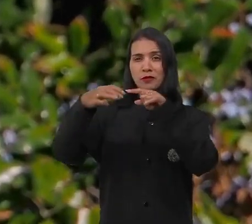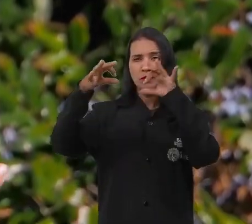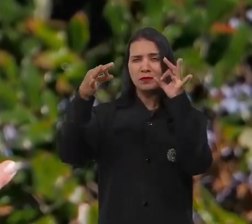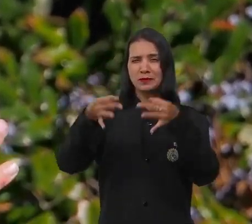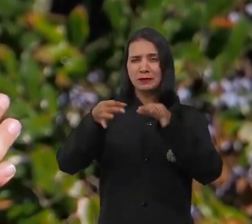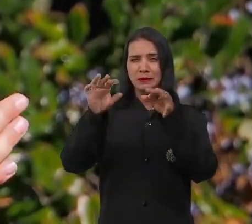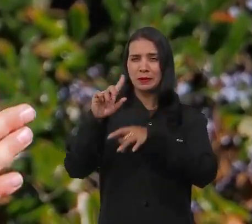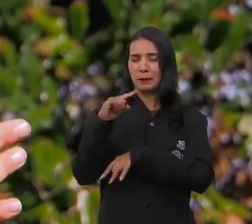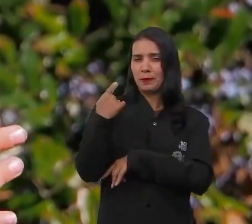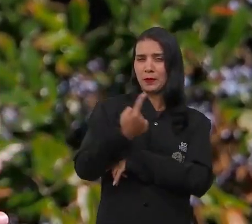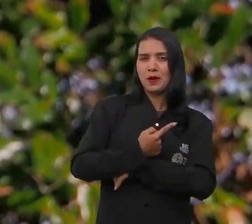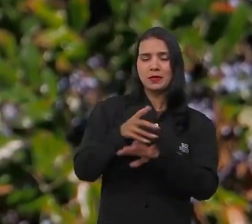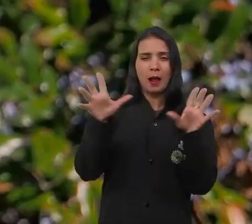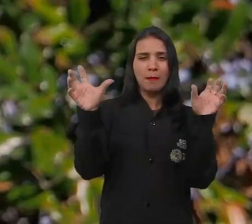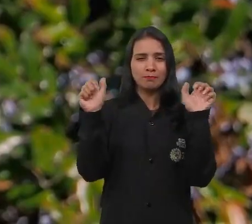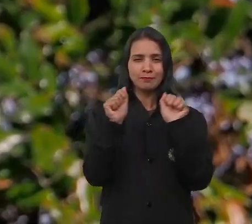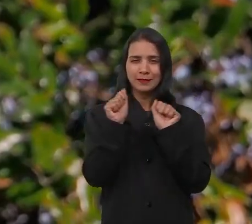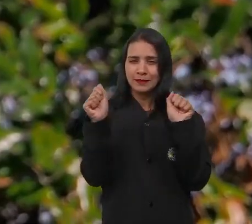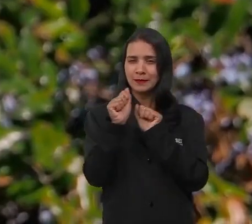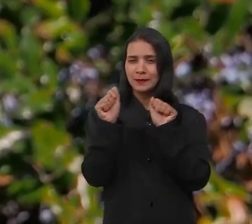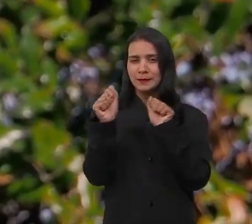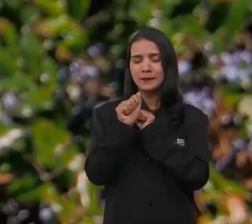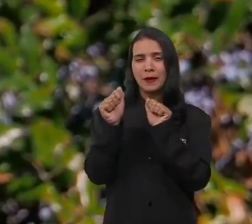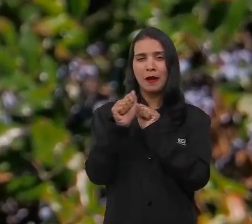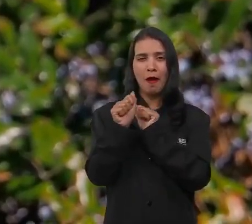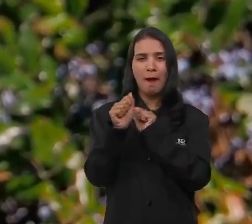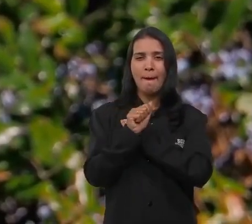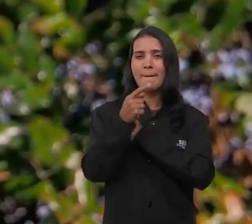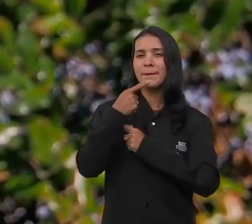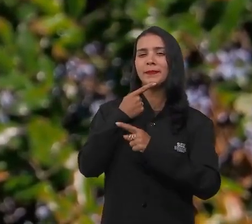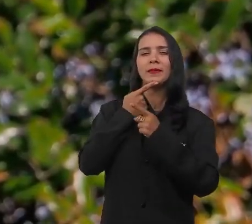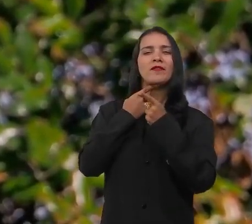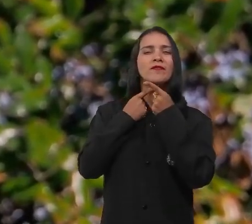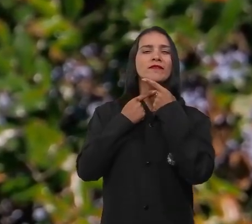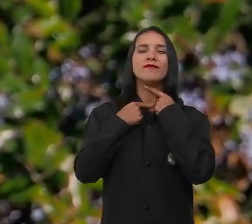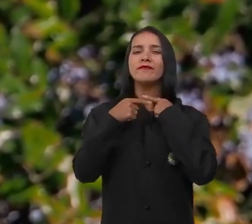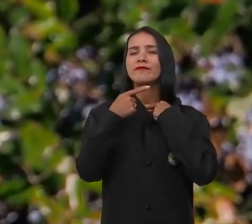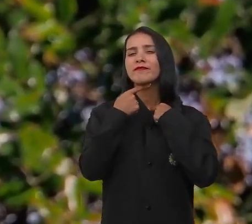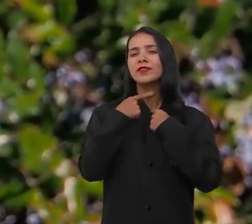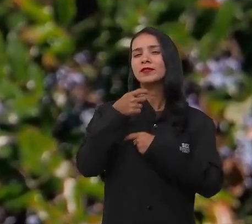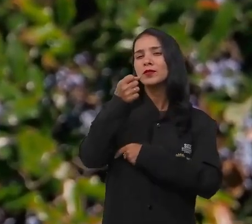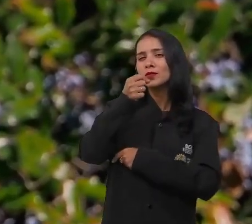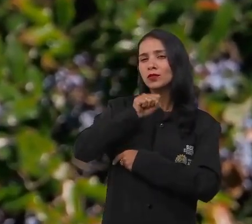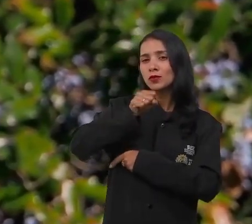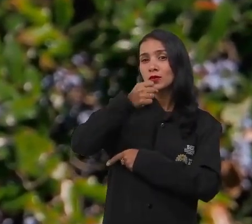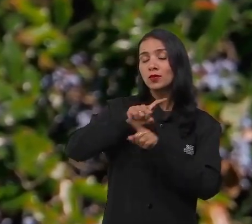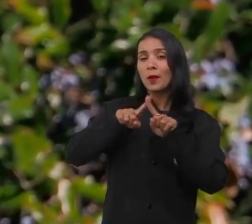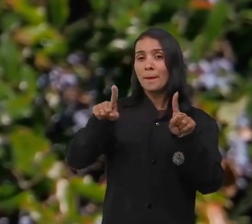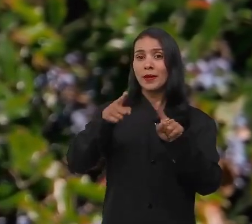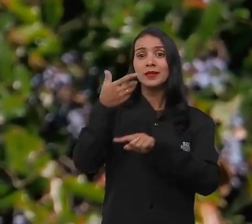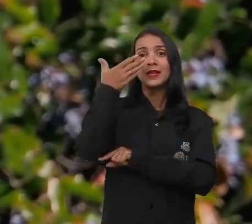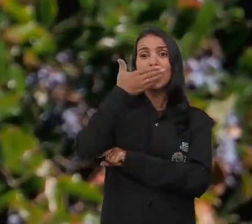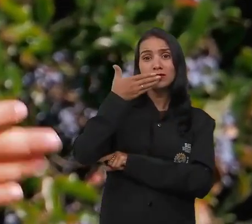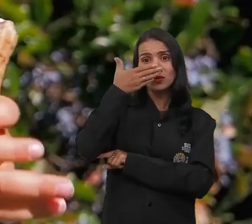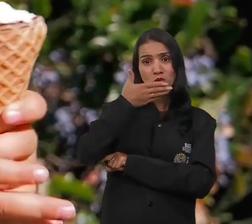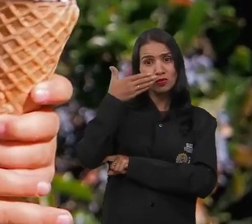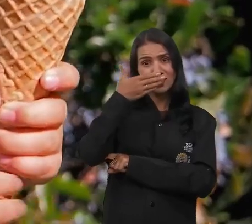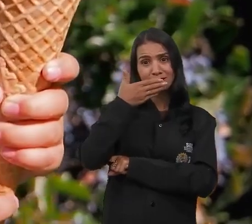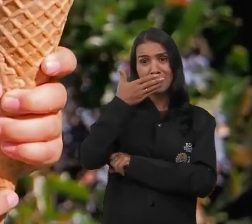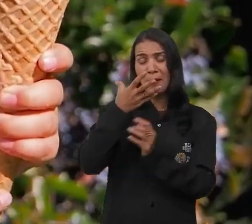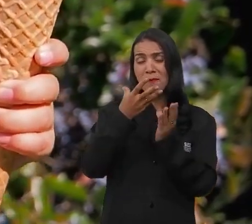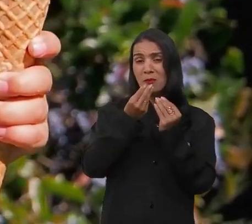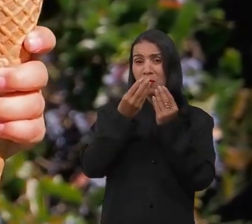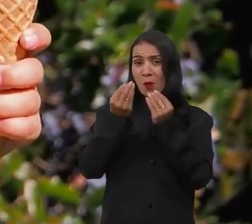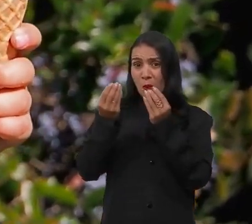deixar a gente ali desejando ali o sorvete, é o quê? O açúcar, muito açúcar, e também